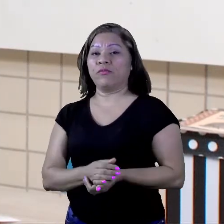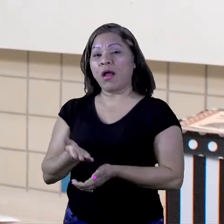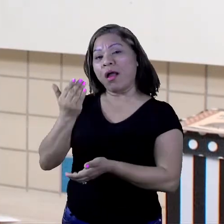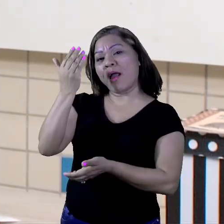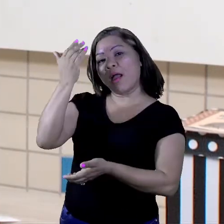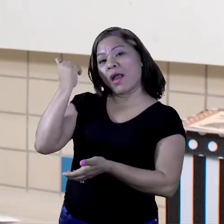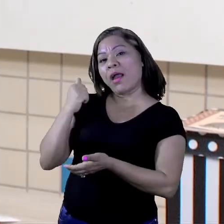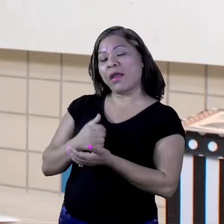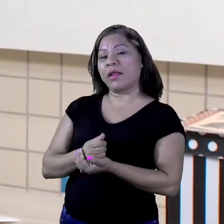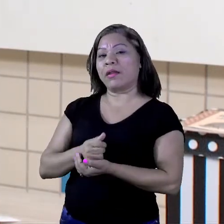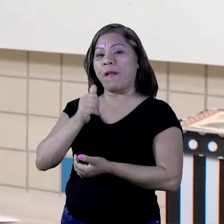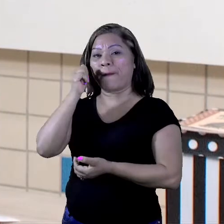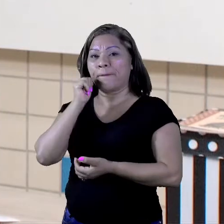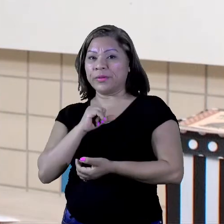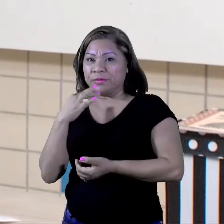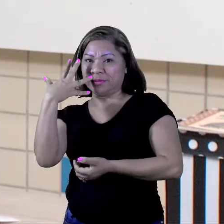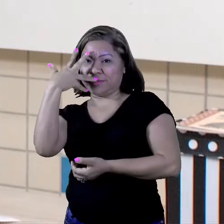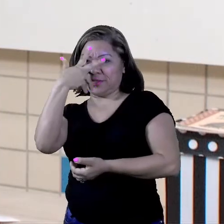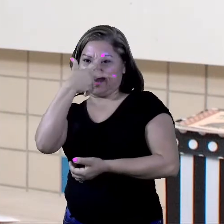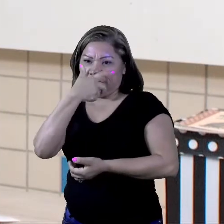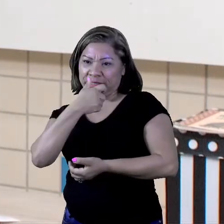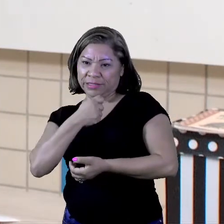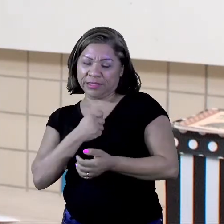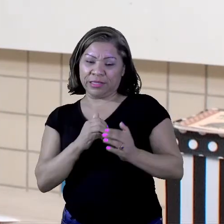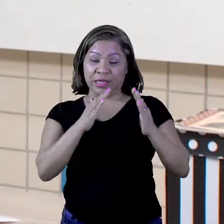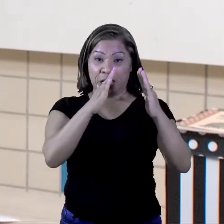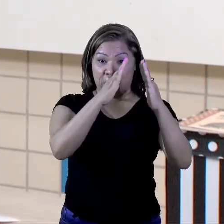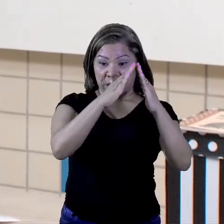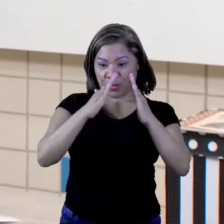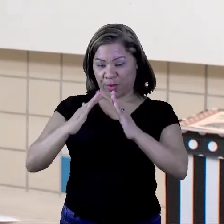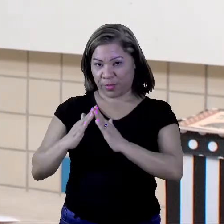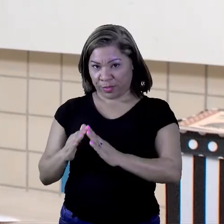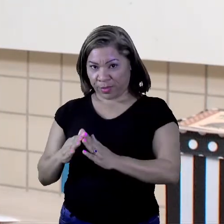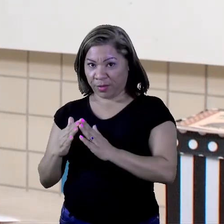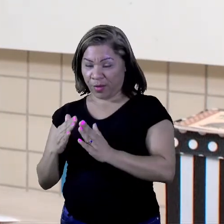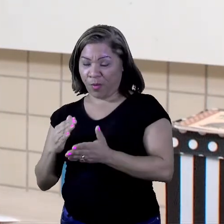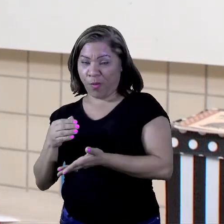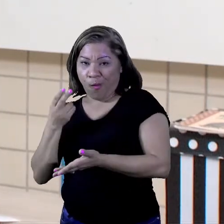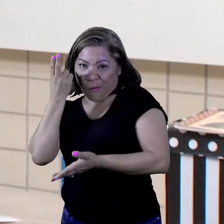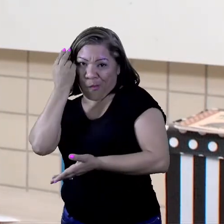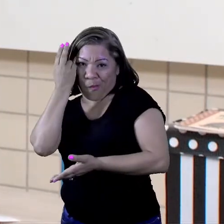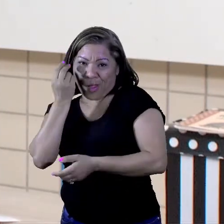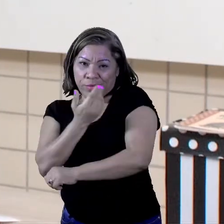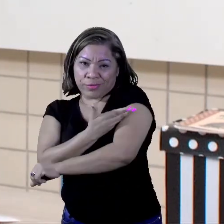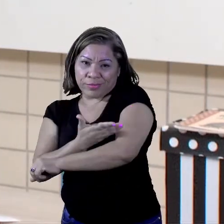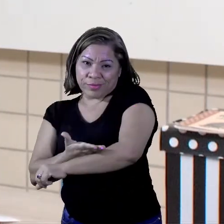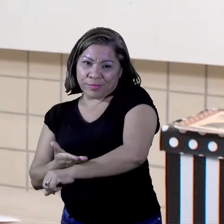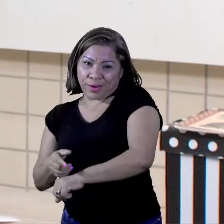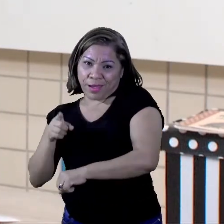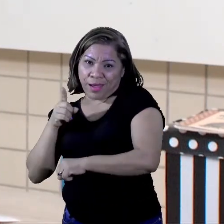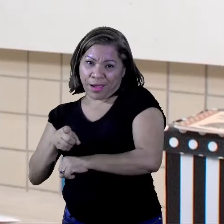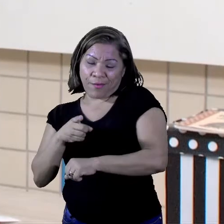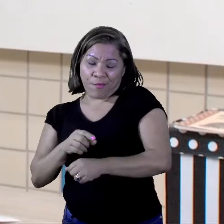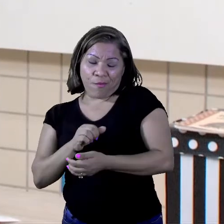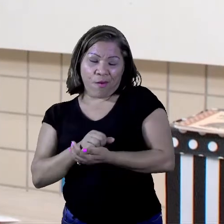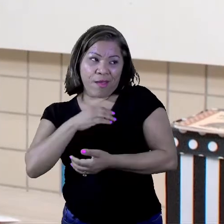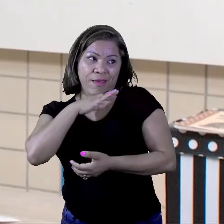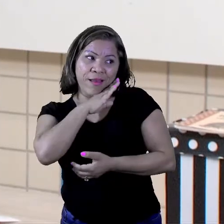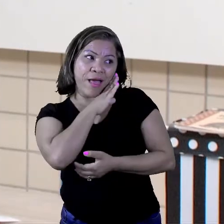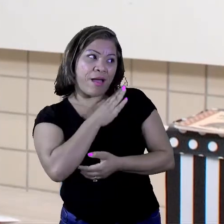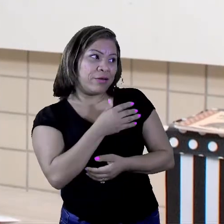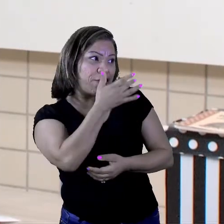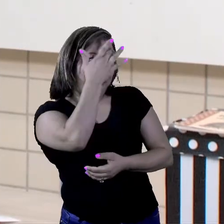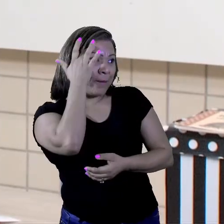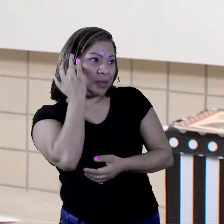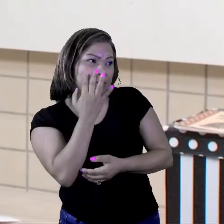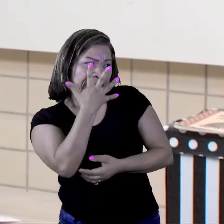linda, linda, e do lado da casa dela morava um coelho branco. O coelho achava a menina a pessoa mais linda que ele já tinha